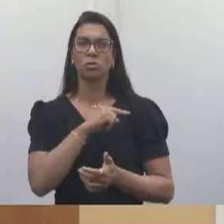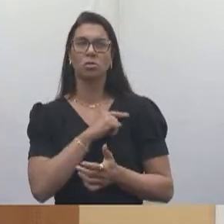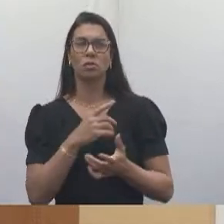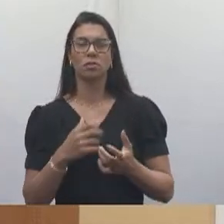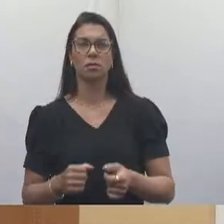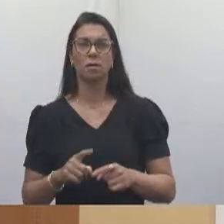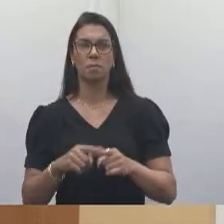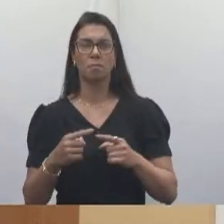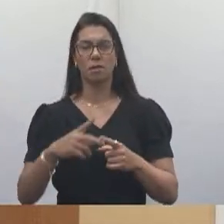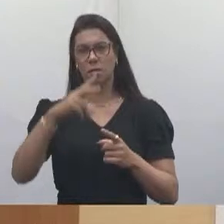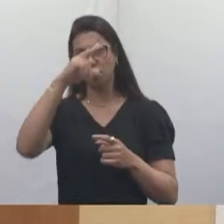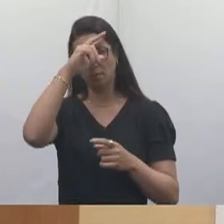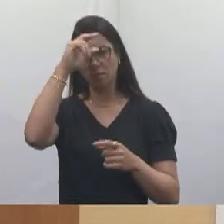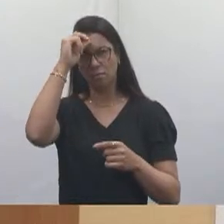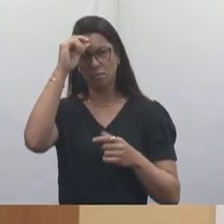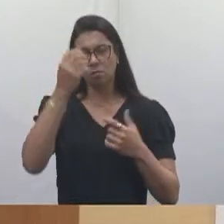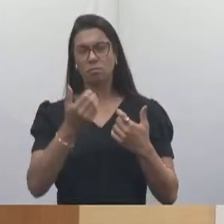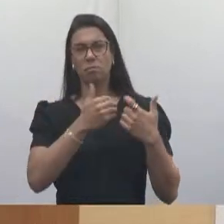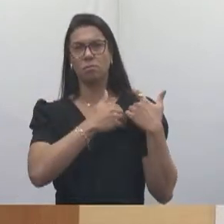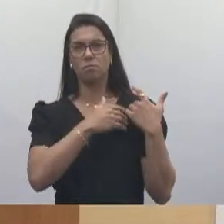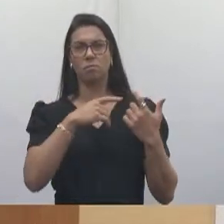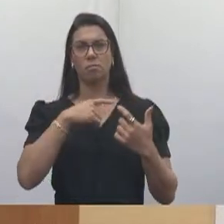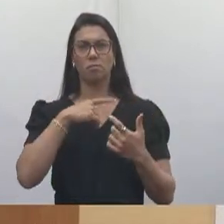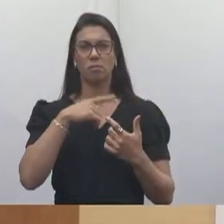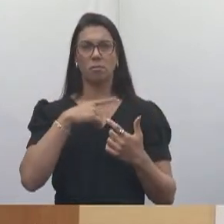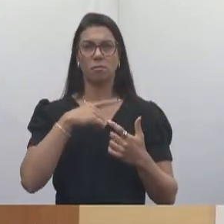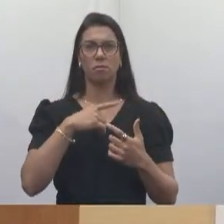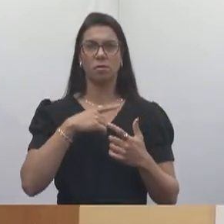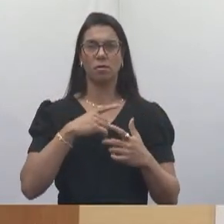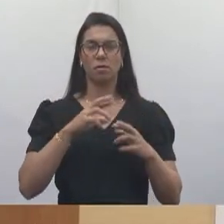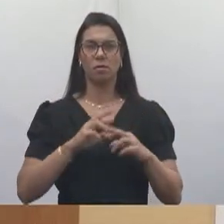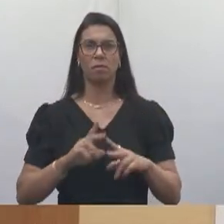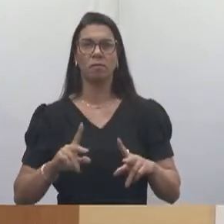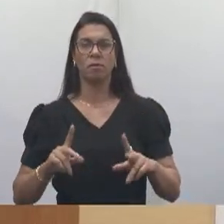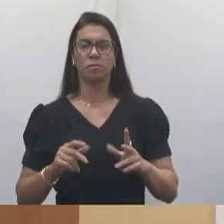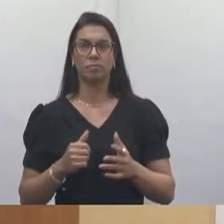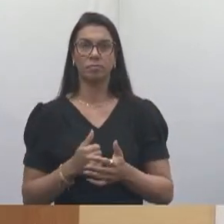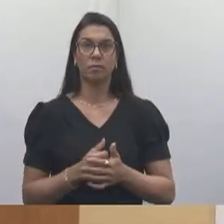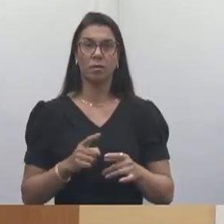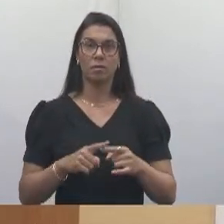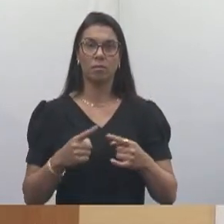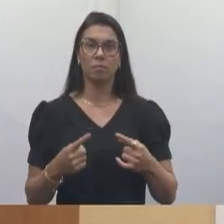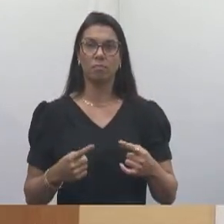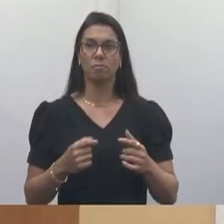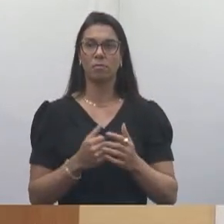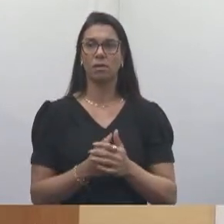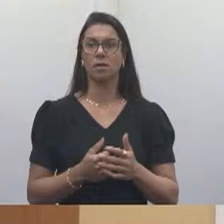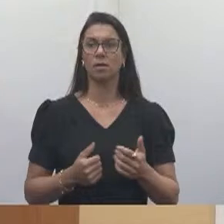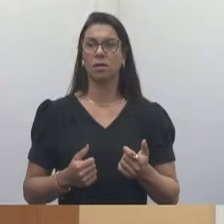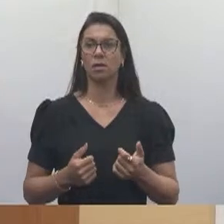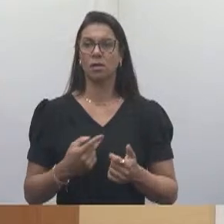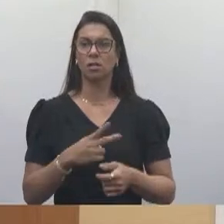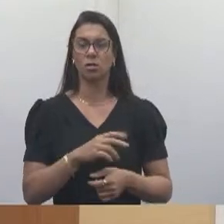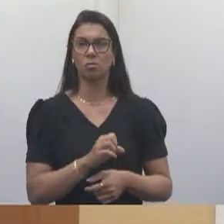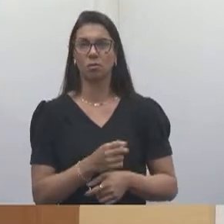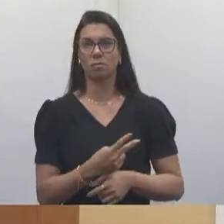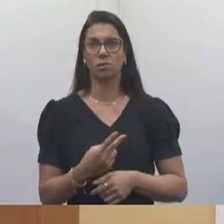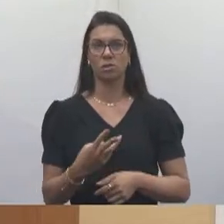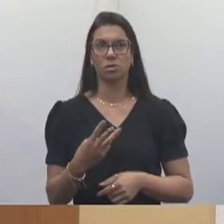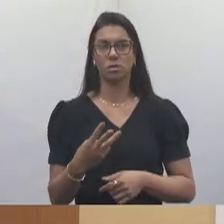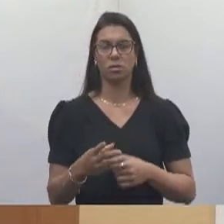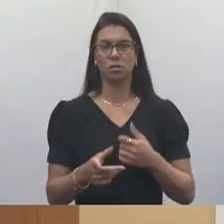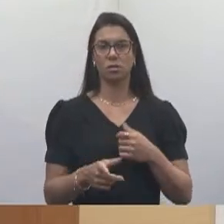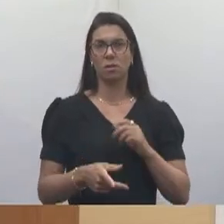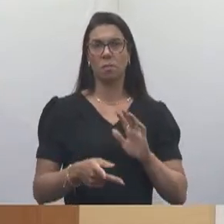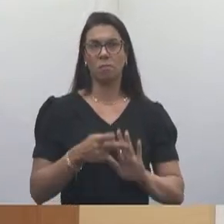deva a Prefeitura providenciar a complementação da diferença não aplicada. até o exercício 2023, nos termos fixados pelo